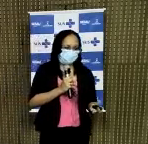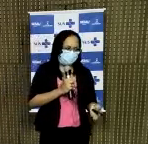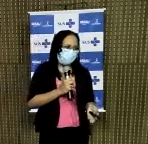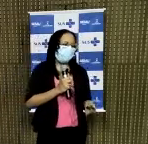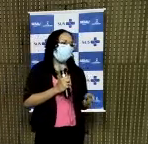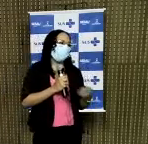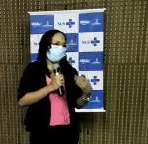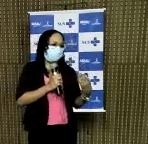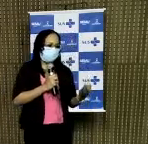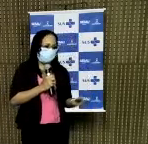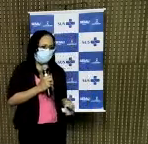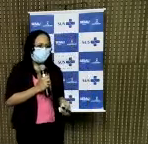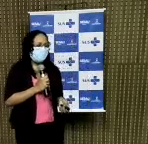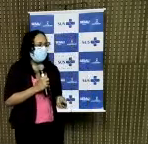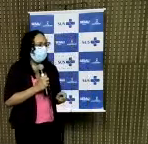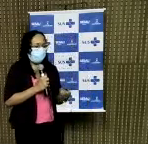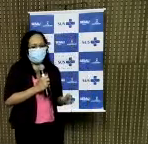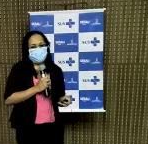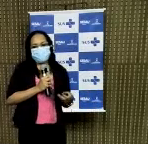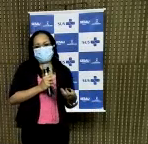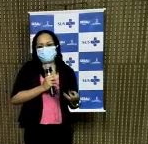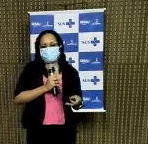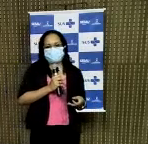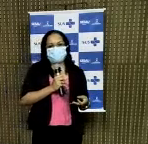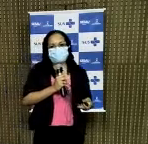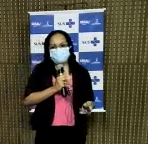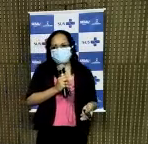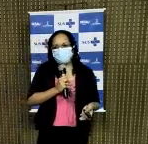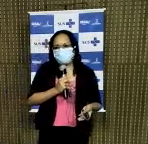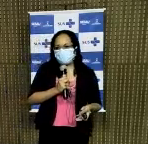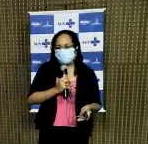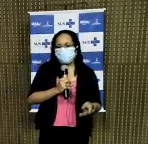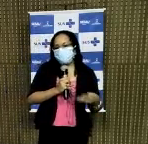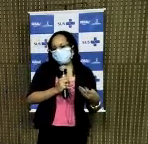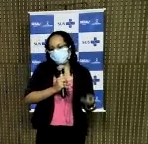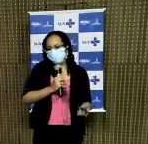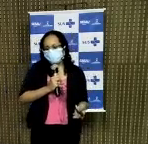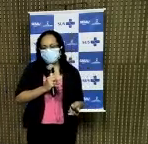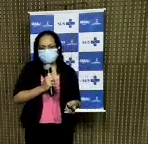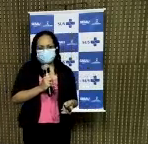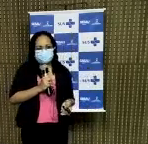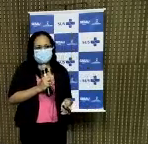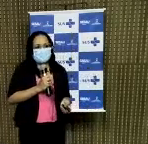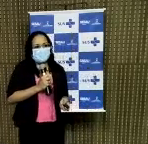cometendo suicídio, né, por intoxicação exógena, ela ingeriu uma quantidade excessiva de medicamentos e acabou